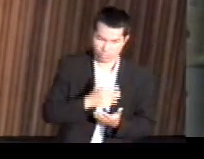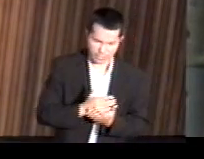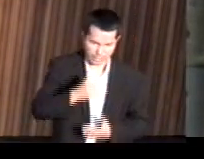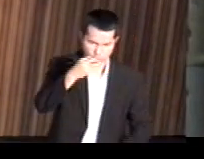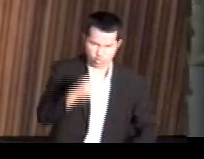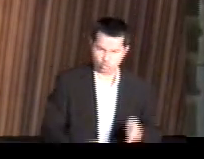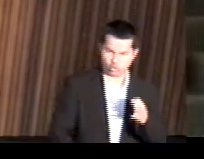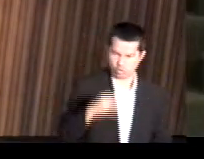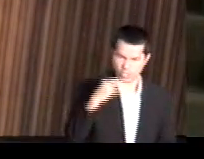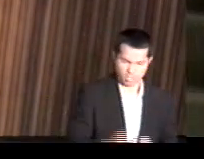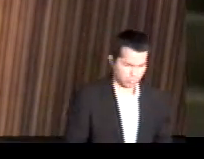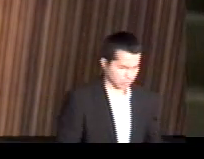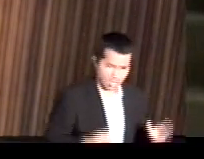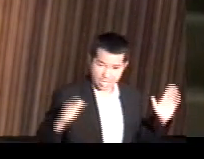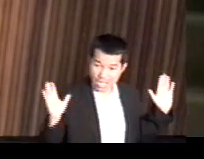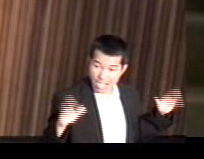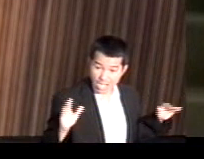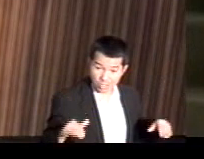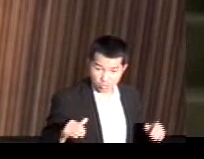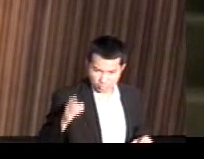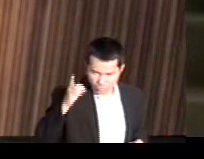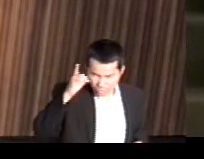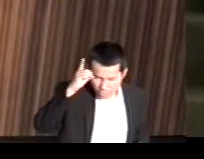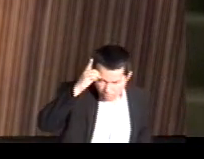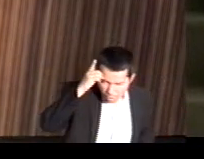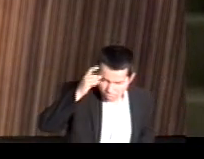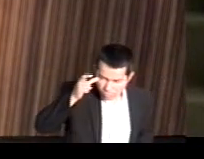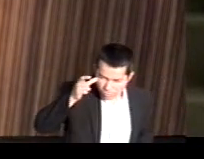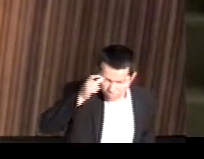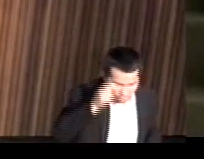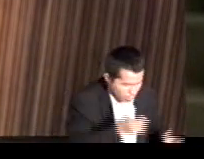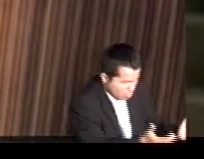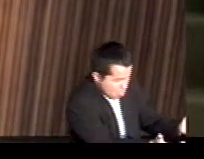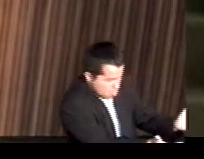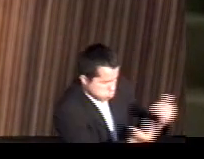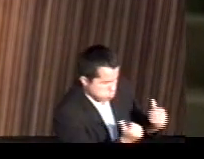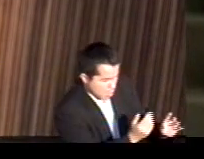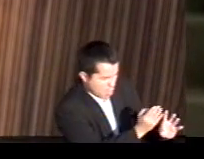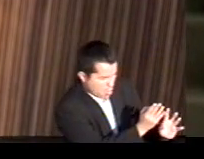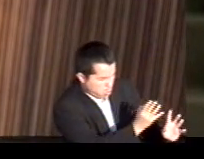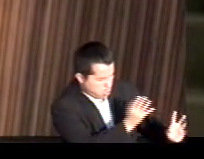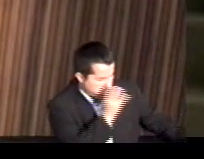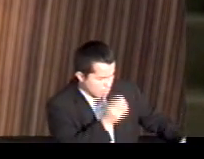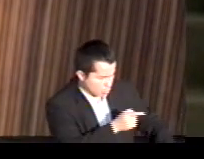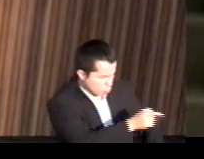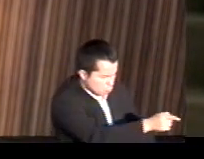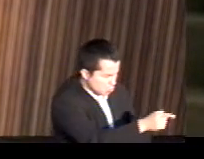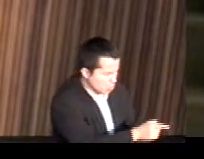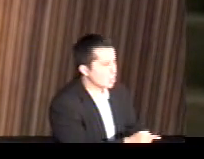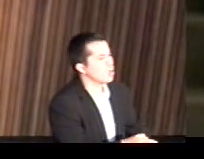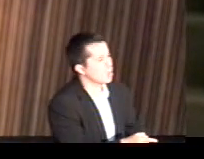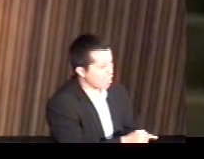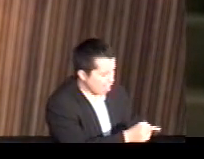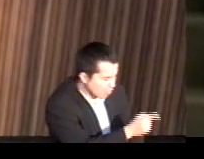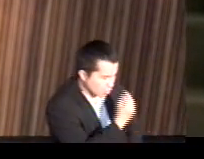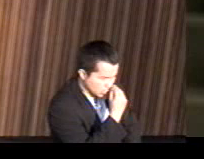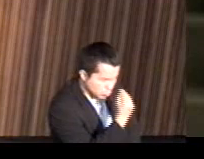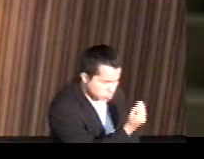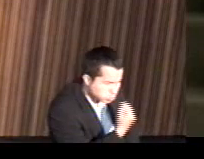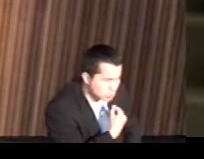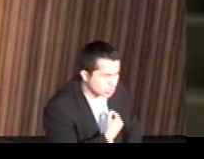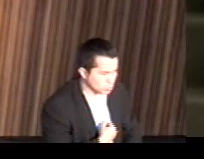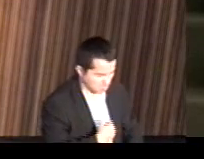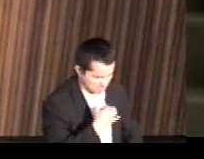por Satanás e todos os seus demônios. E vai colocar fim em toda a obra